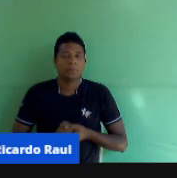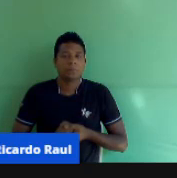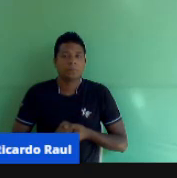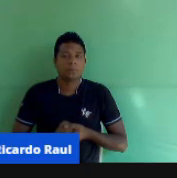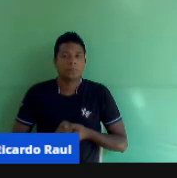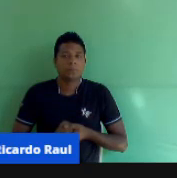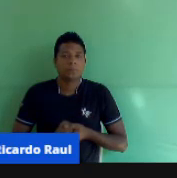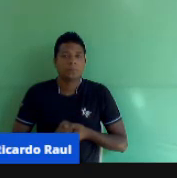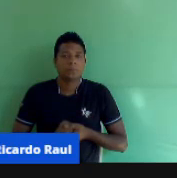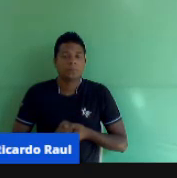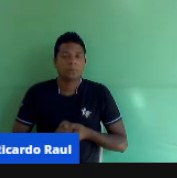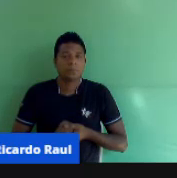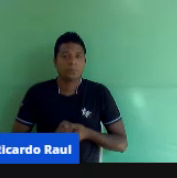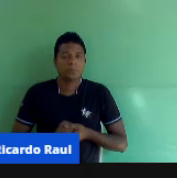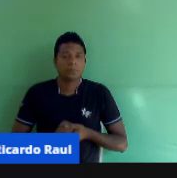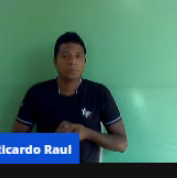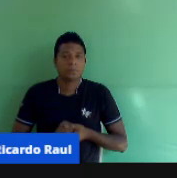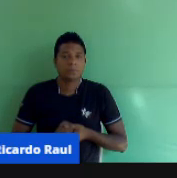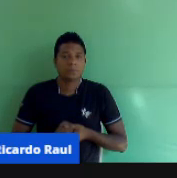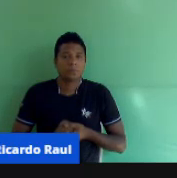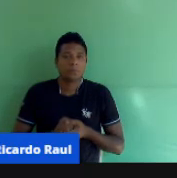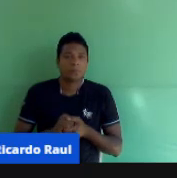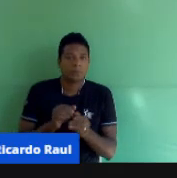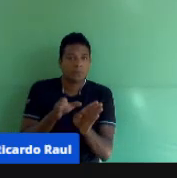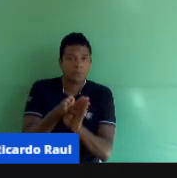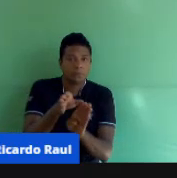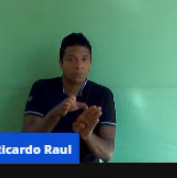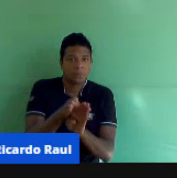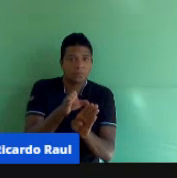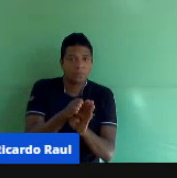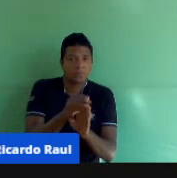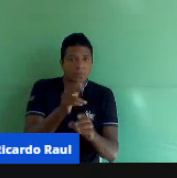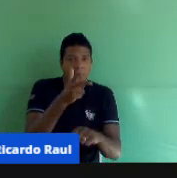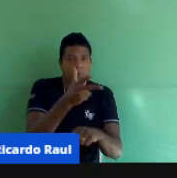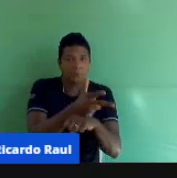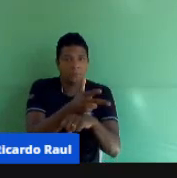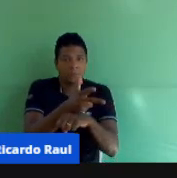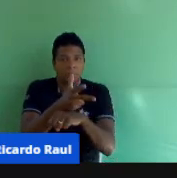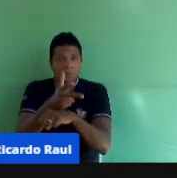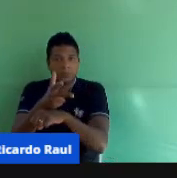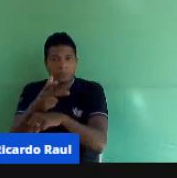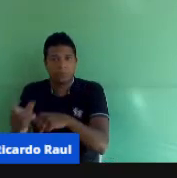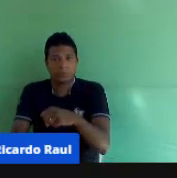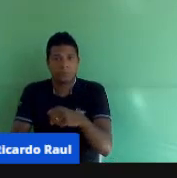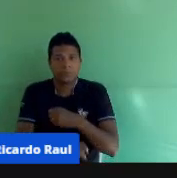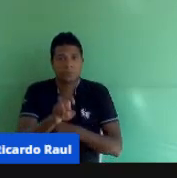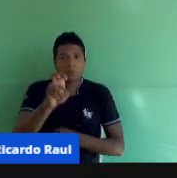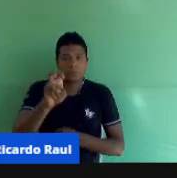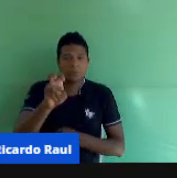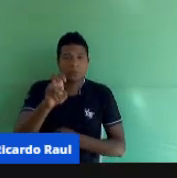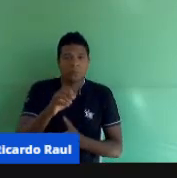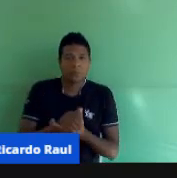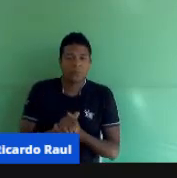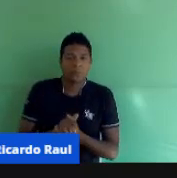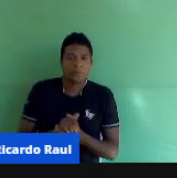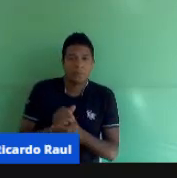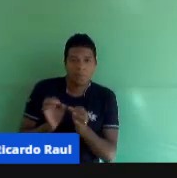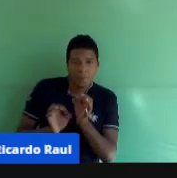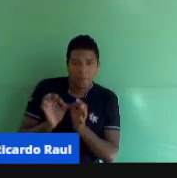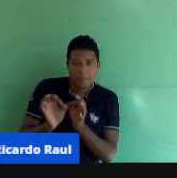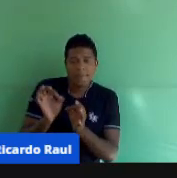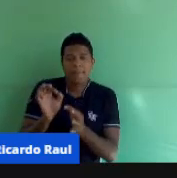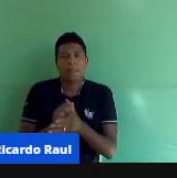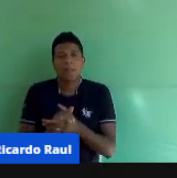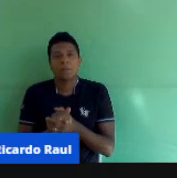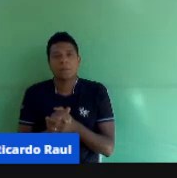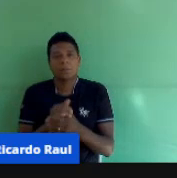O roteiro orientador, basicamente, ele se organiza a partir de 5 pontos. Então, o planejamento, a organização do